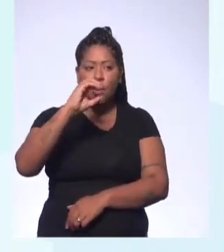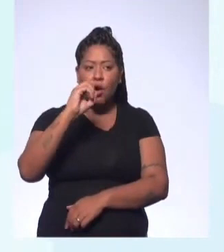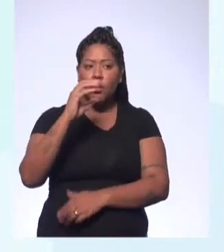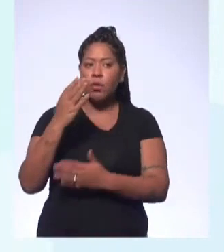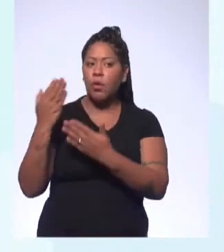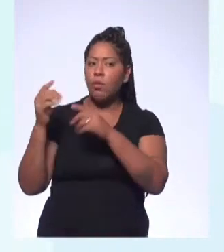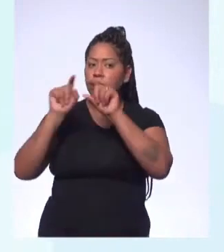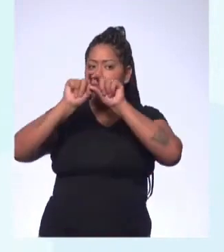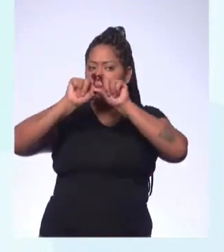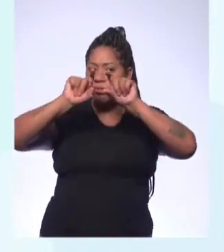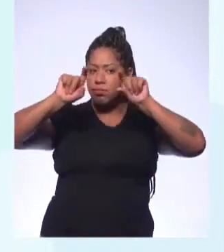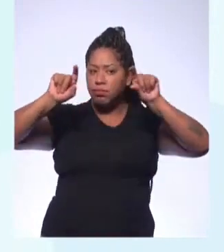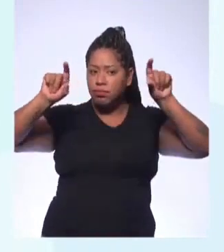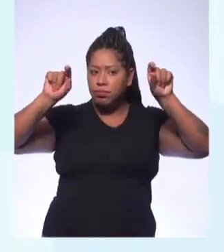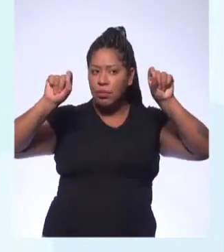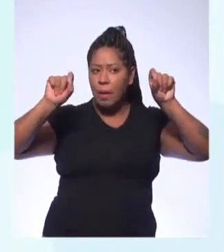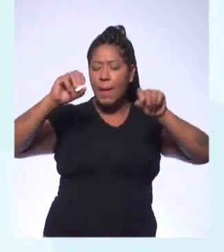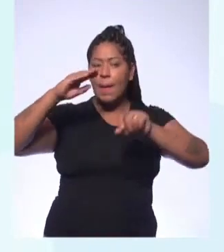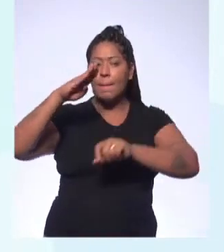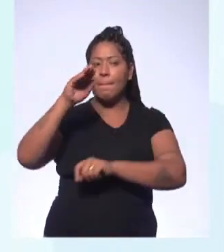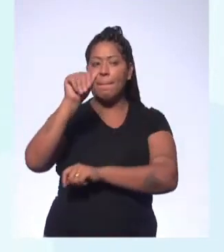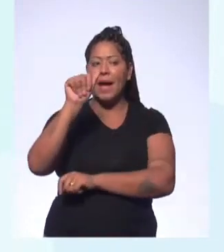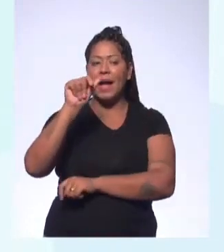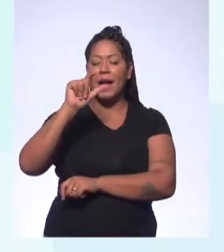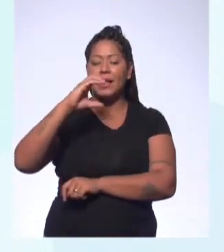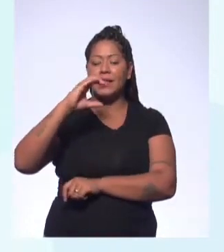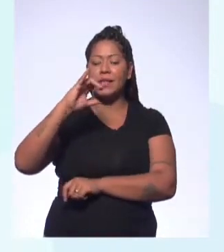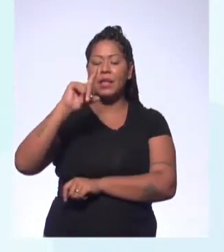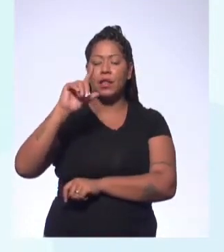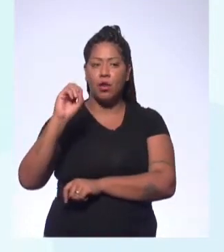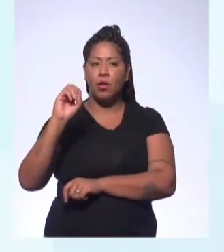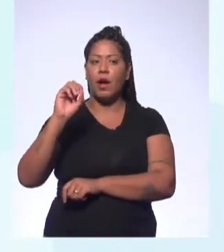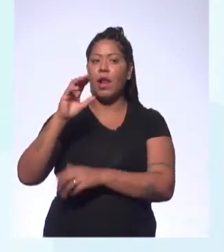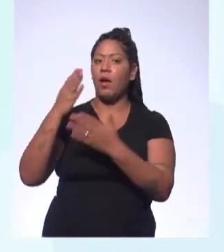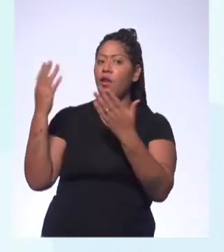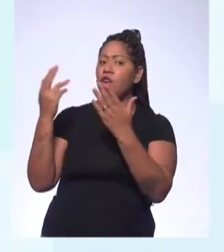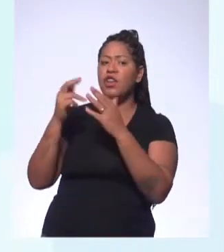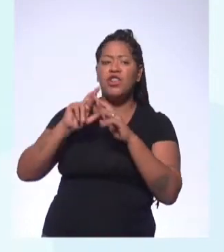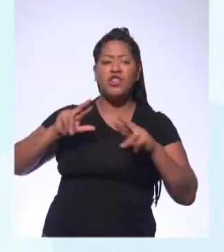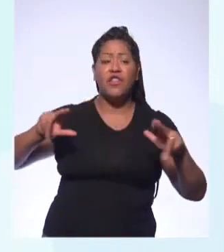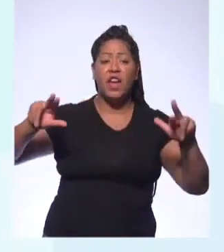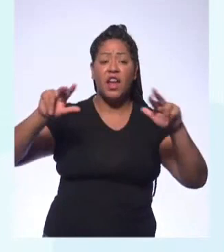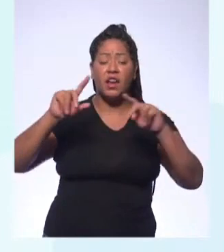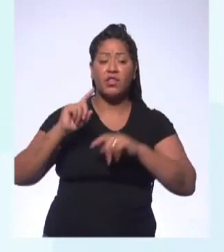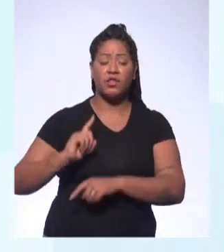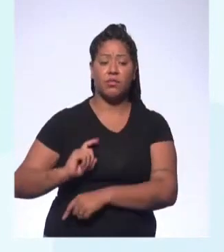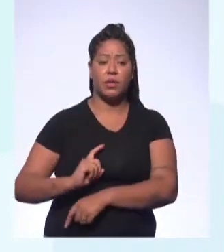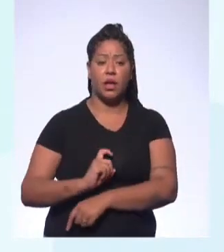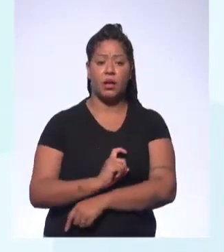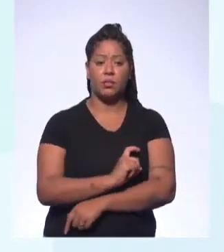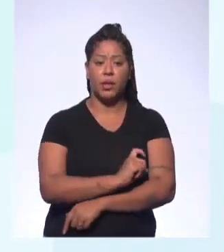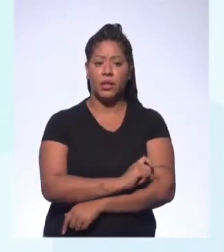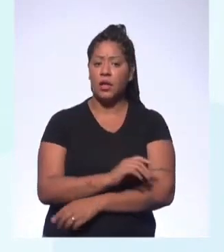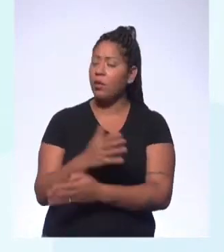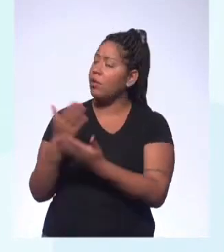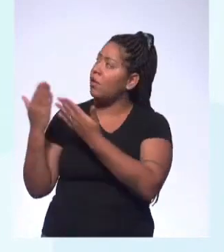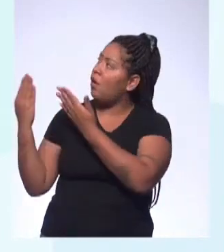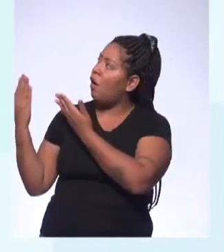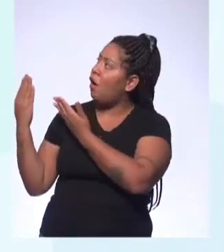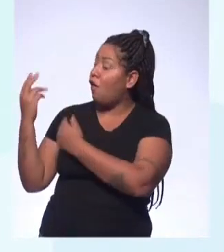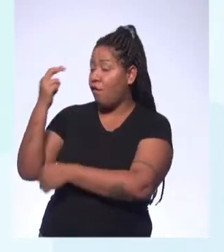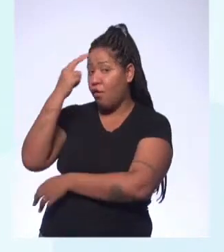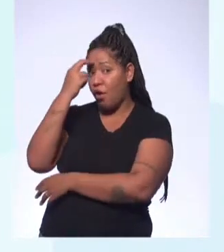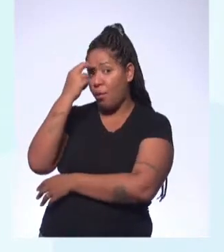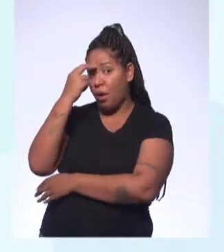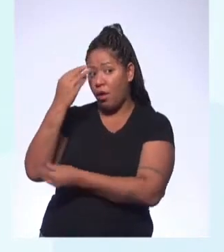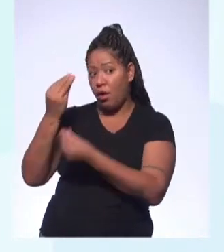esticadinha, ela é um bacilo. Ela pode ser uma espiroqueta, um vibrião, formato de vírgula, um espirilo. E aí vai ter as formas com que ela